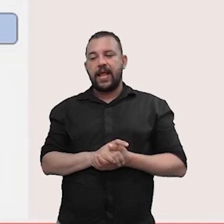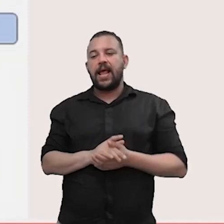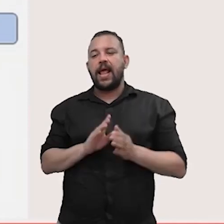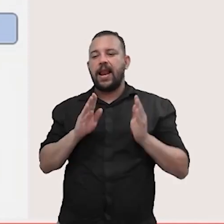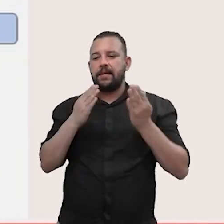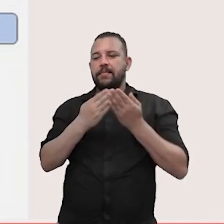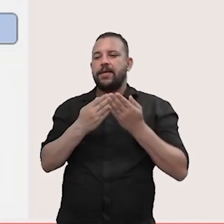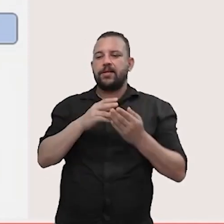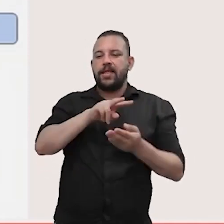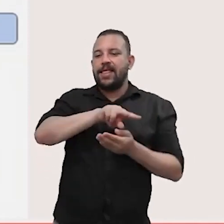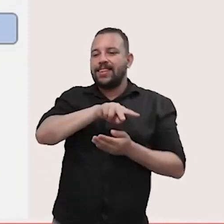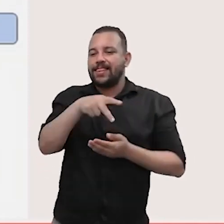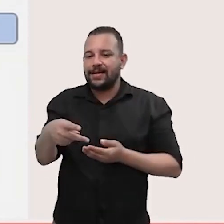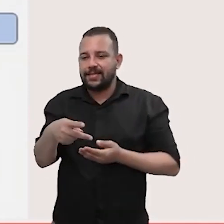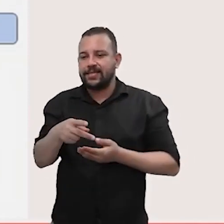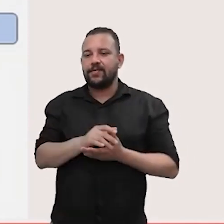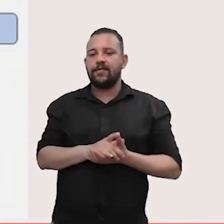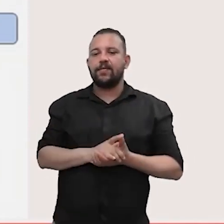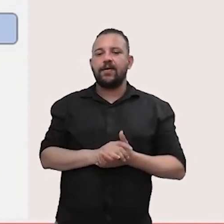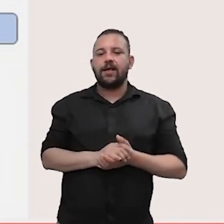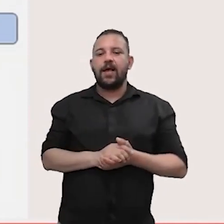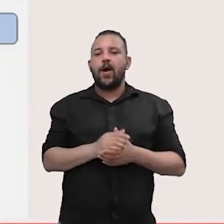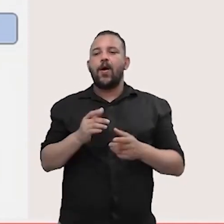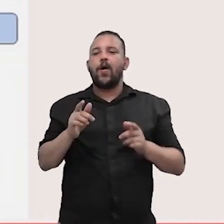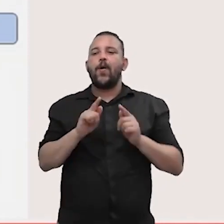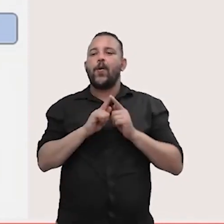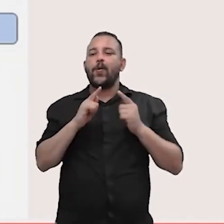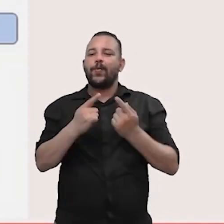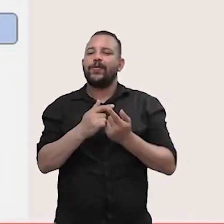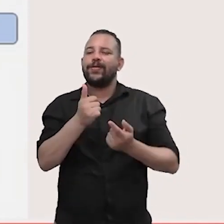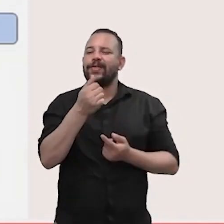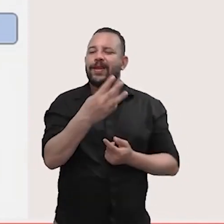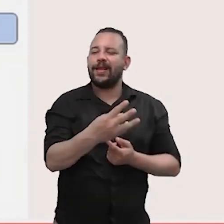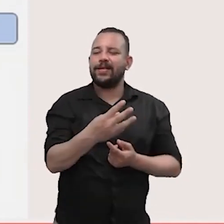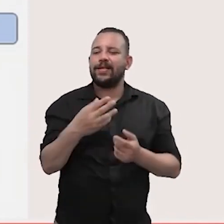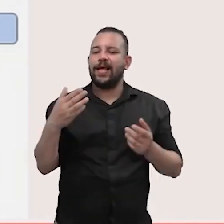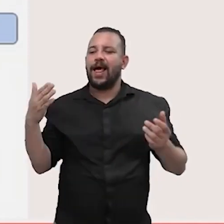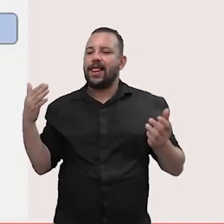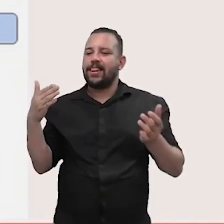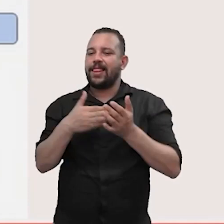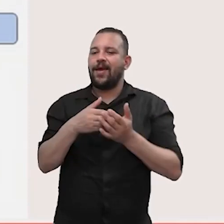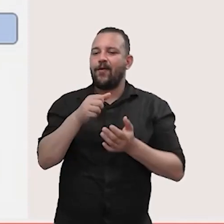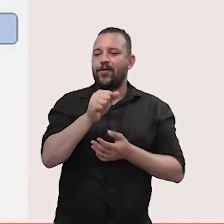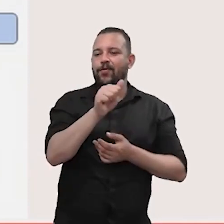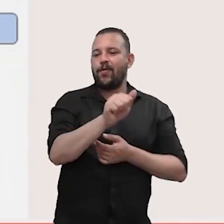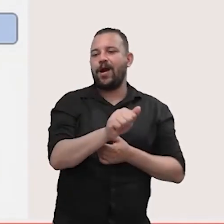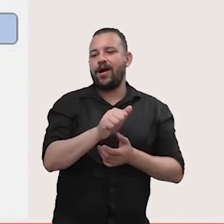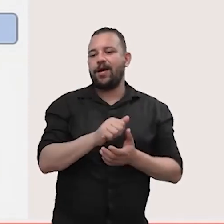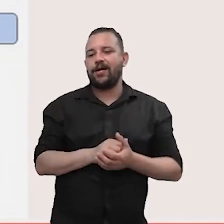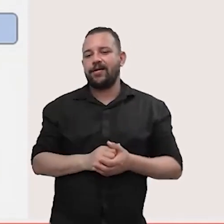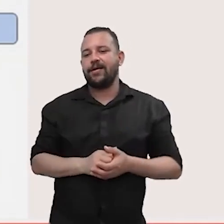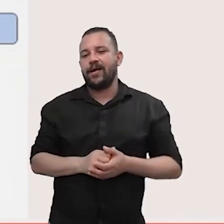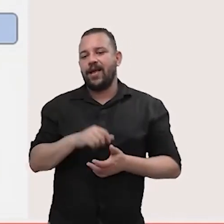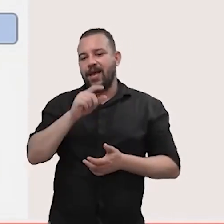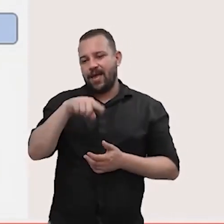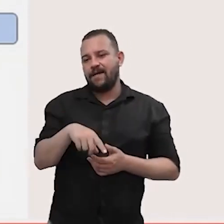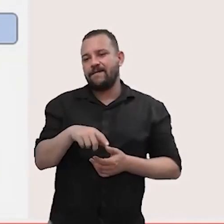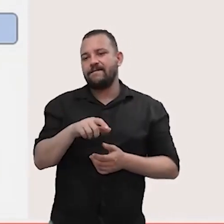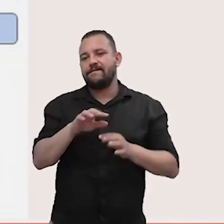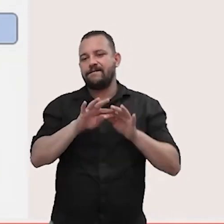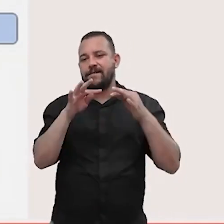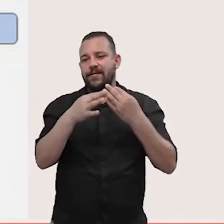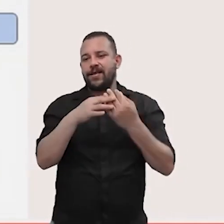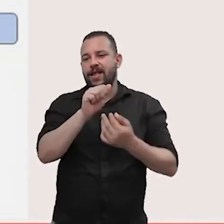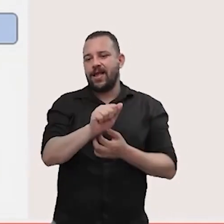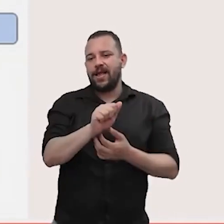transição. Aí vai para o grupo 13, família 3 a 8A, também são família A, são os metais